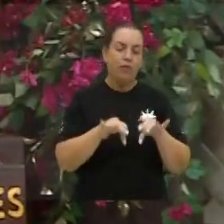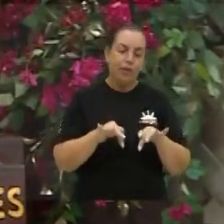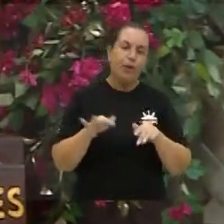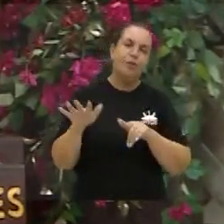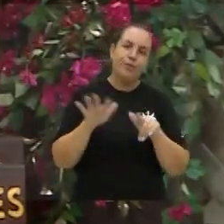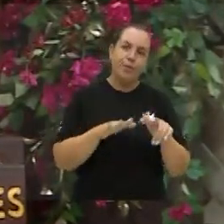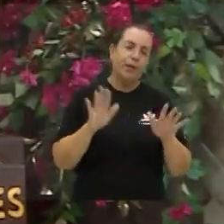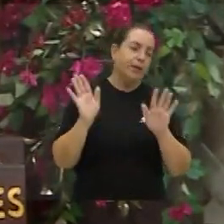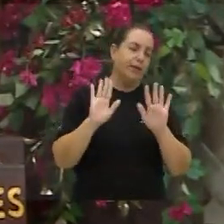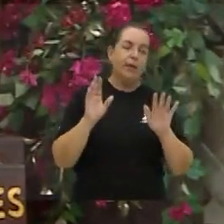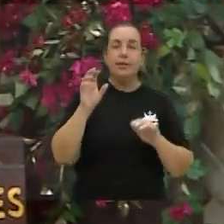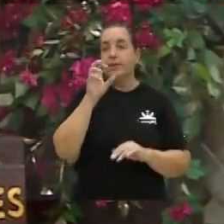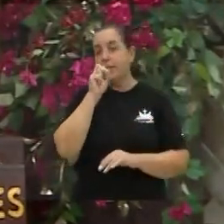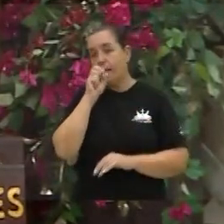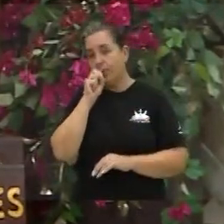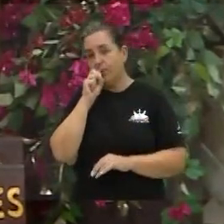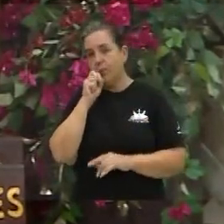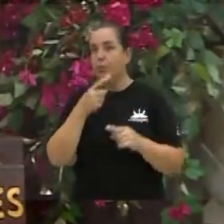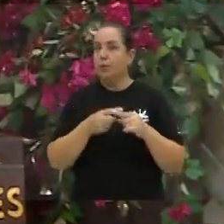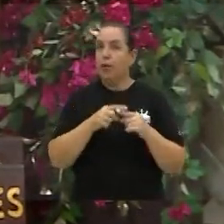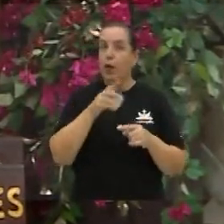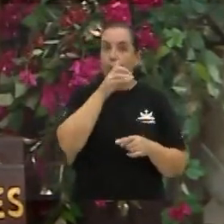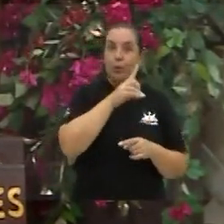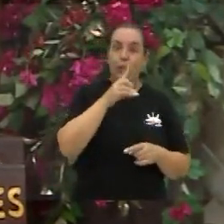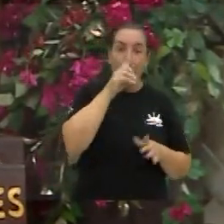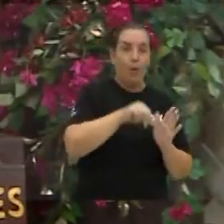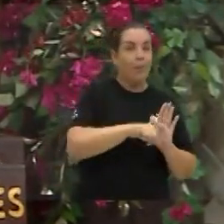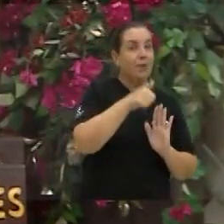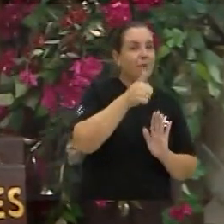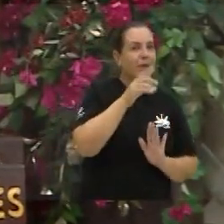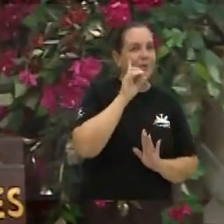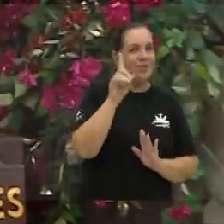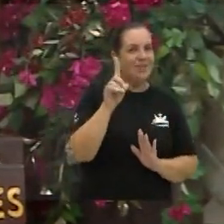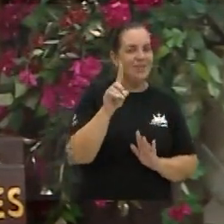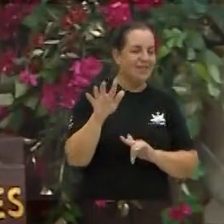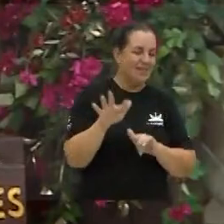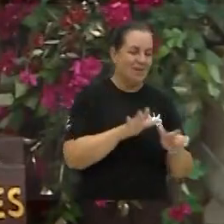semana. Final de semana é sábado, domingo é o primeiro